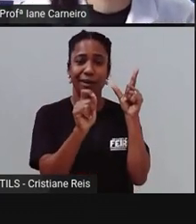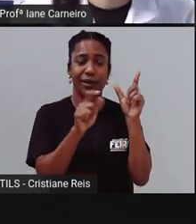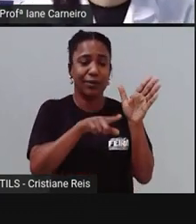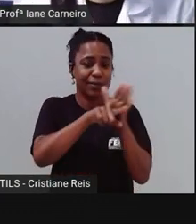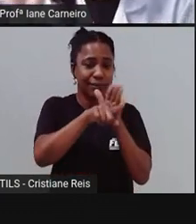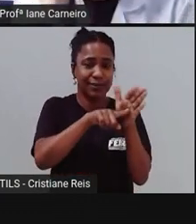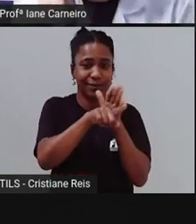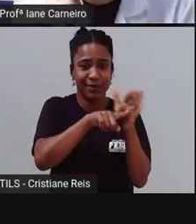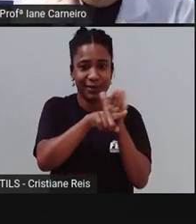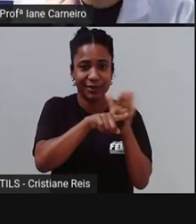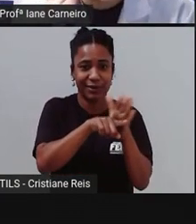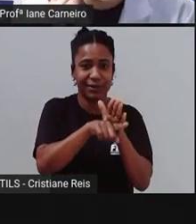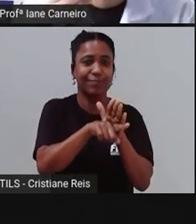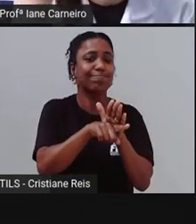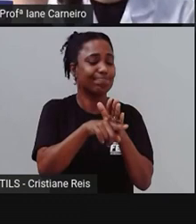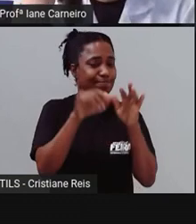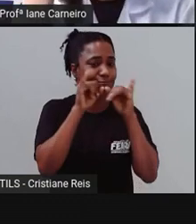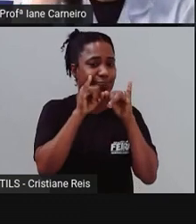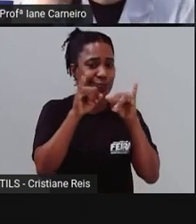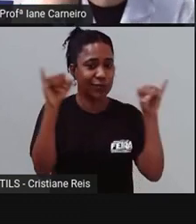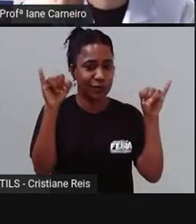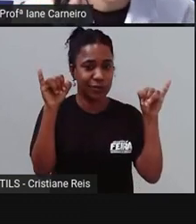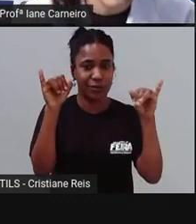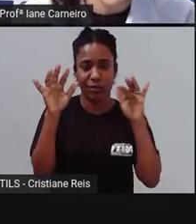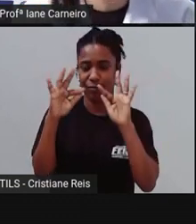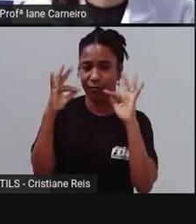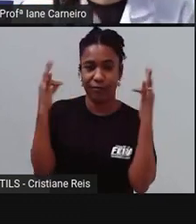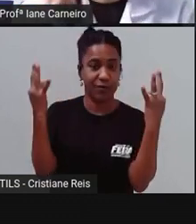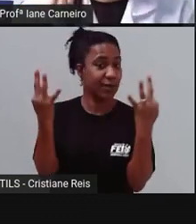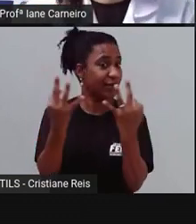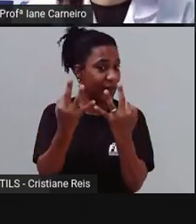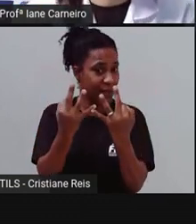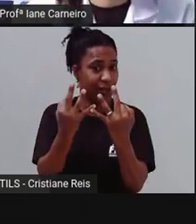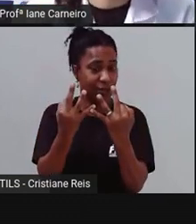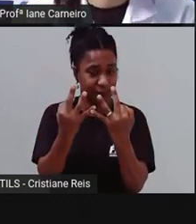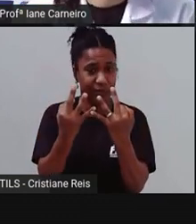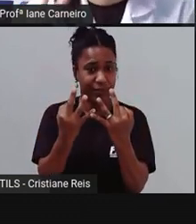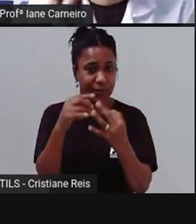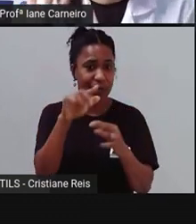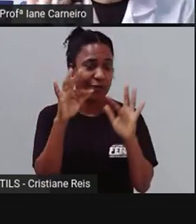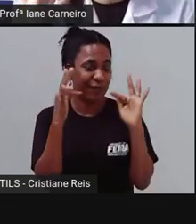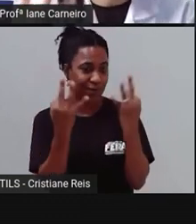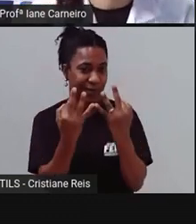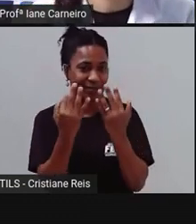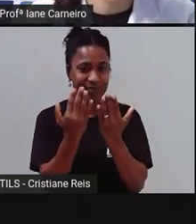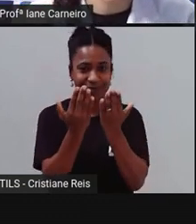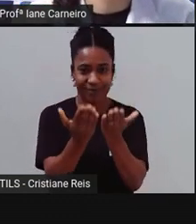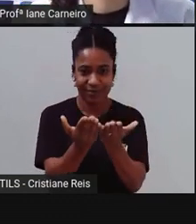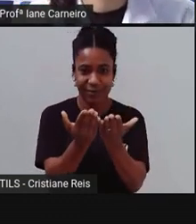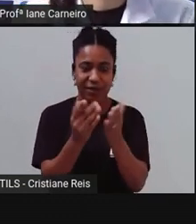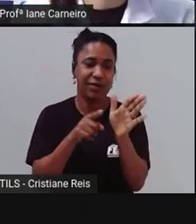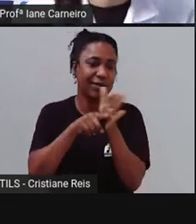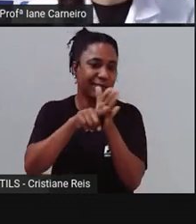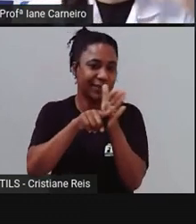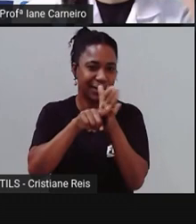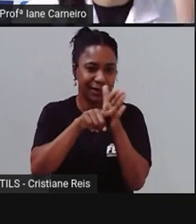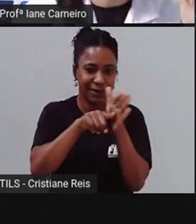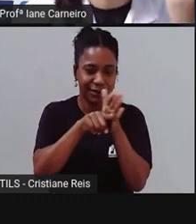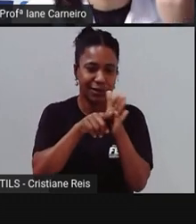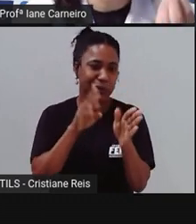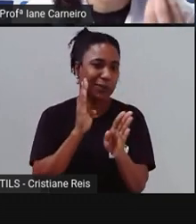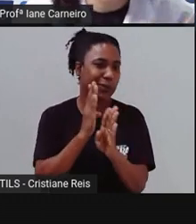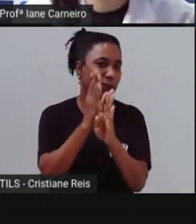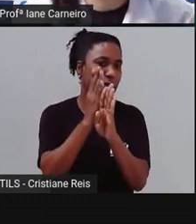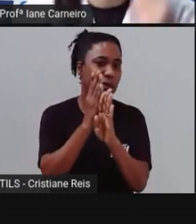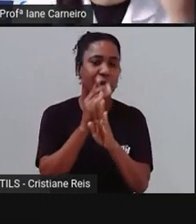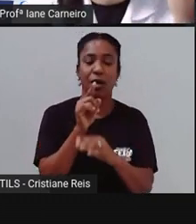Pro pesquisou essa notícia, né? Que fala de uma família que produziu, eles participaram dessa pesquisa, né? Para ver o quanto